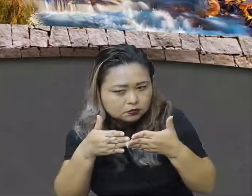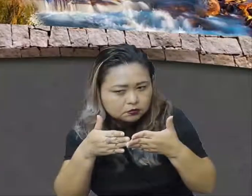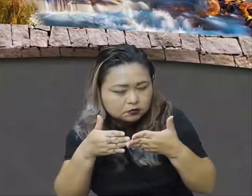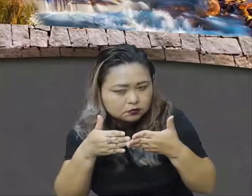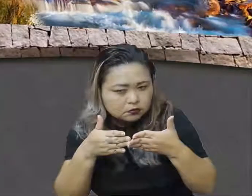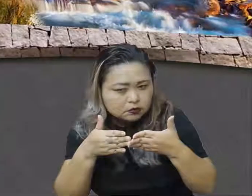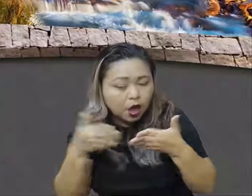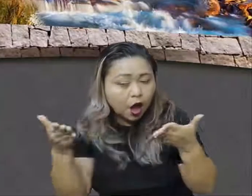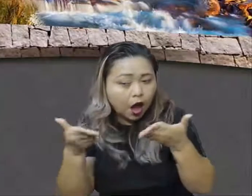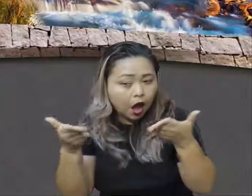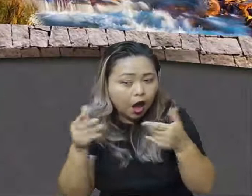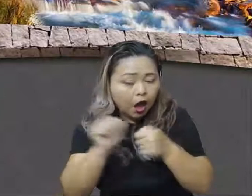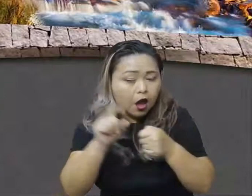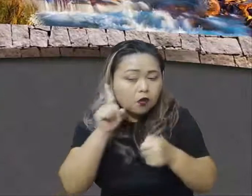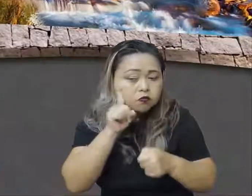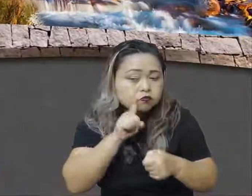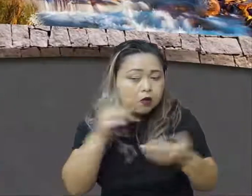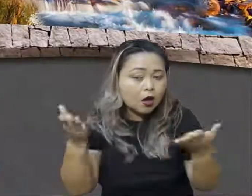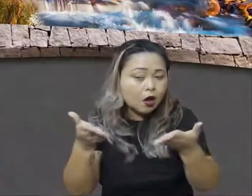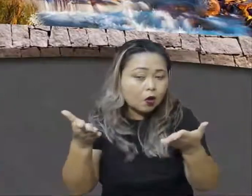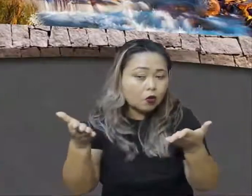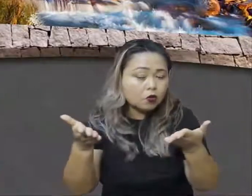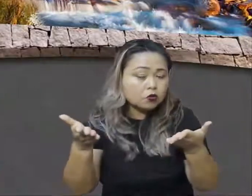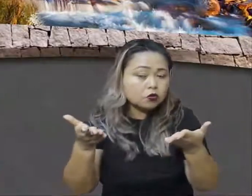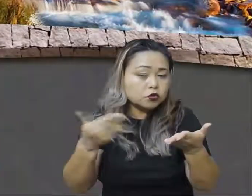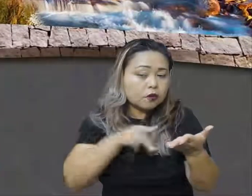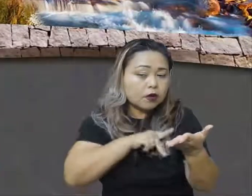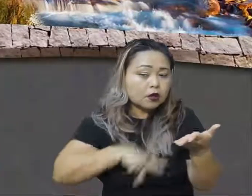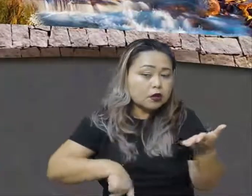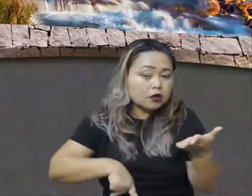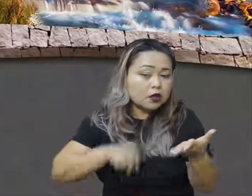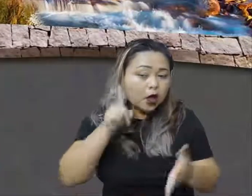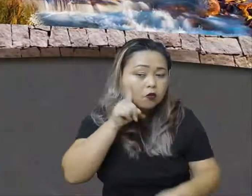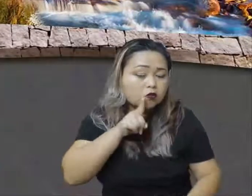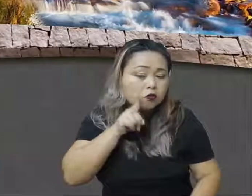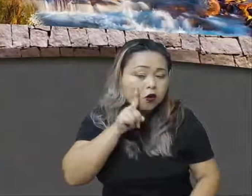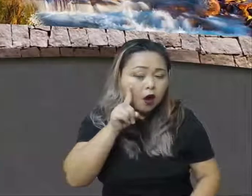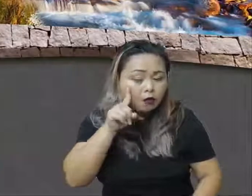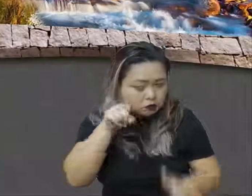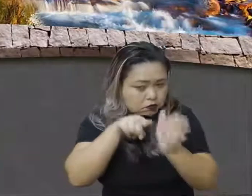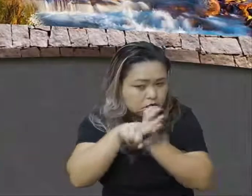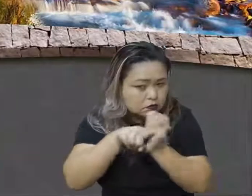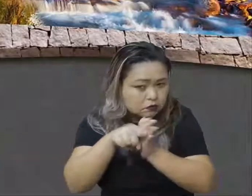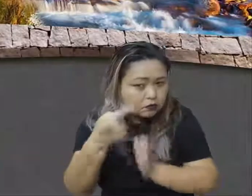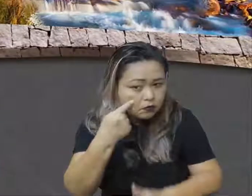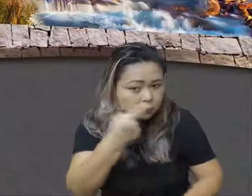Quem é o atual presidente dos Estados Unidos? Dá uma olhada aí, por favor.